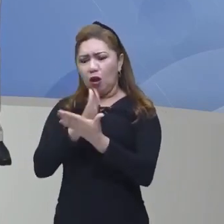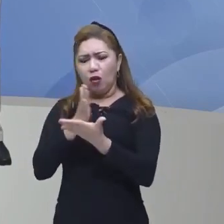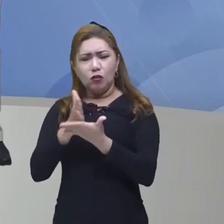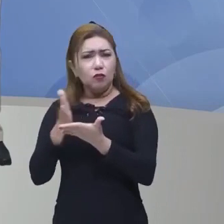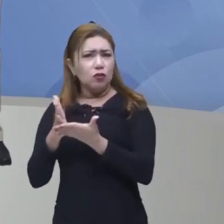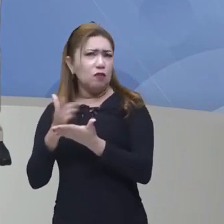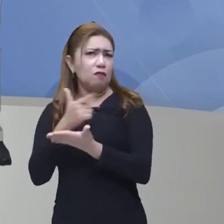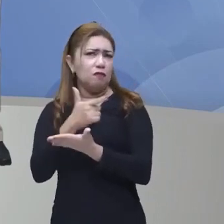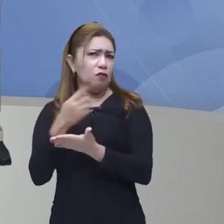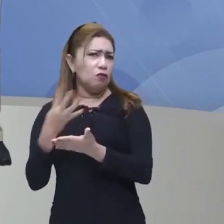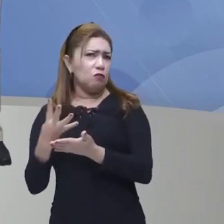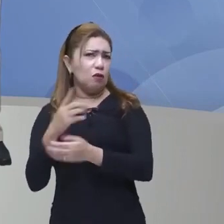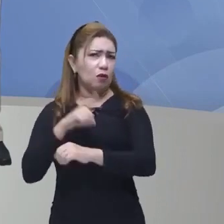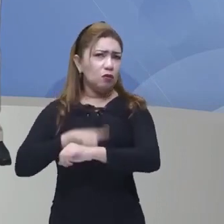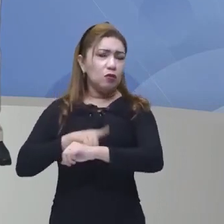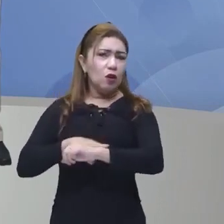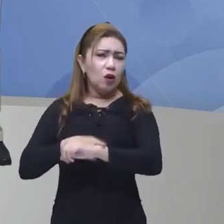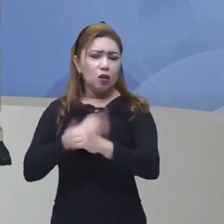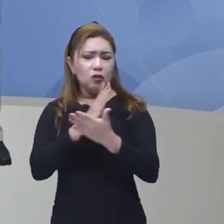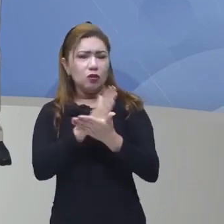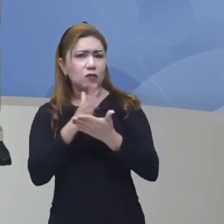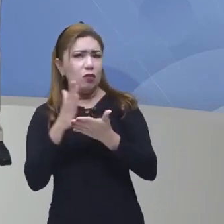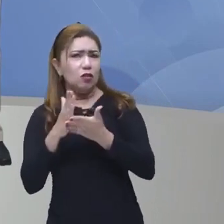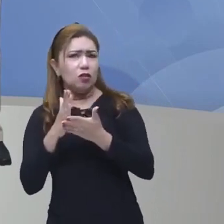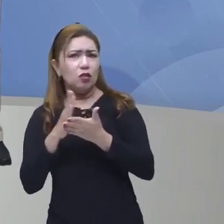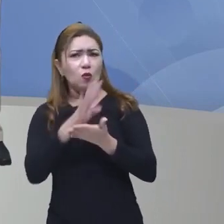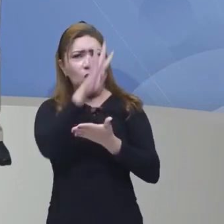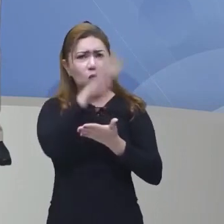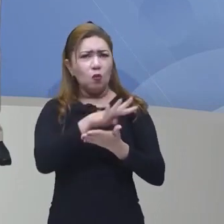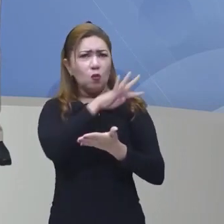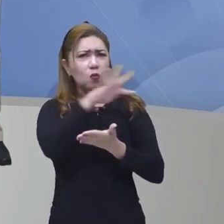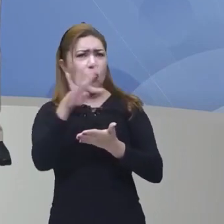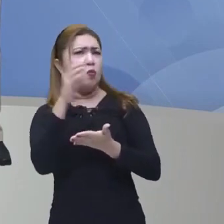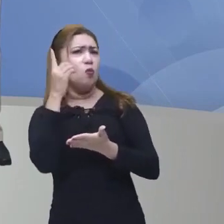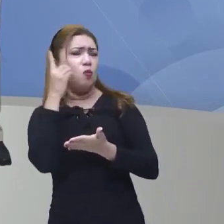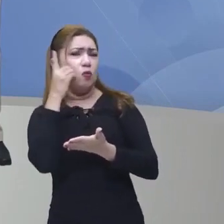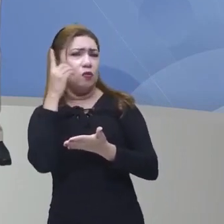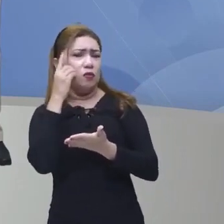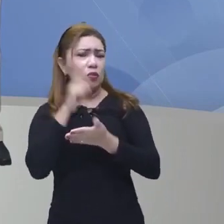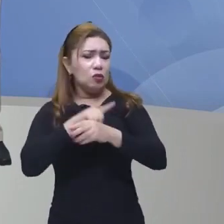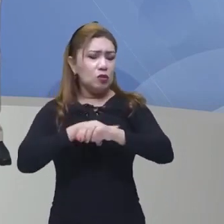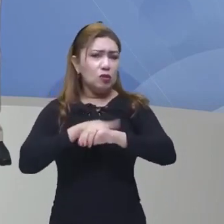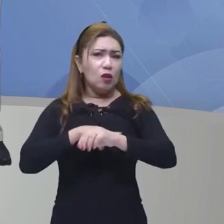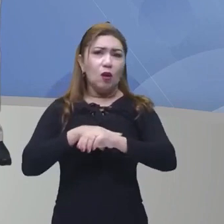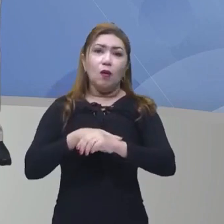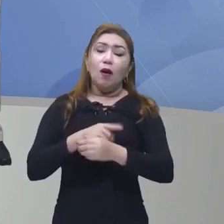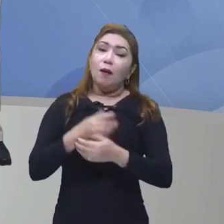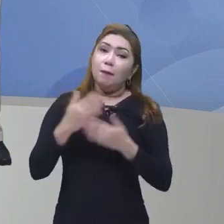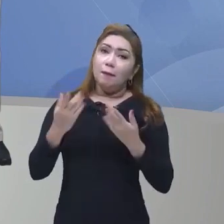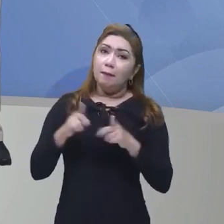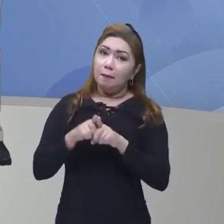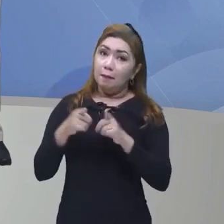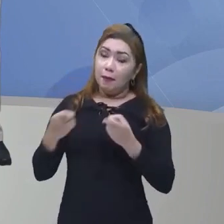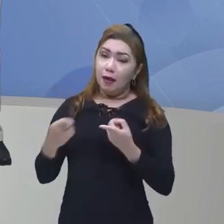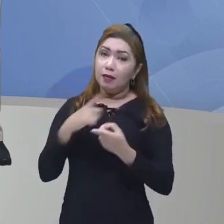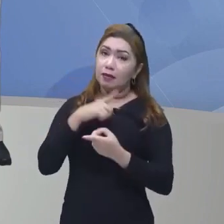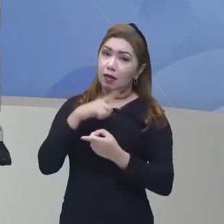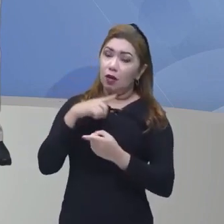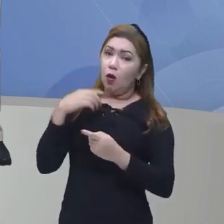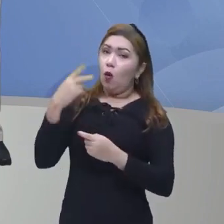egípcios também fizeram uma divisão do calendário, tá certo? Eles dividiram até o ciclo em graus, mas os babilônios